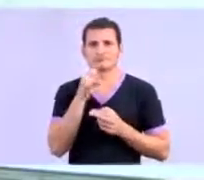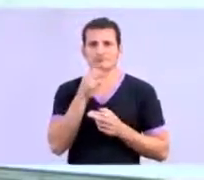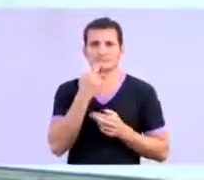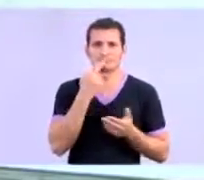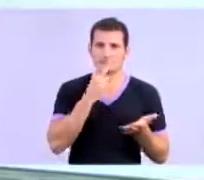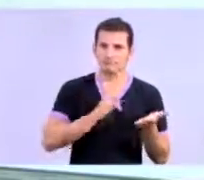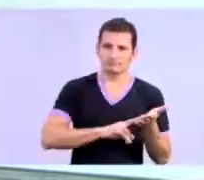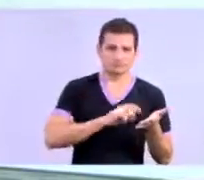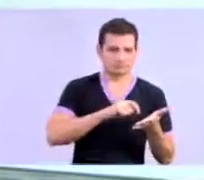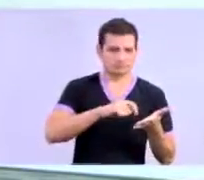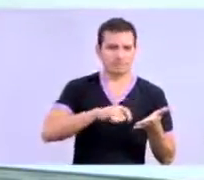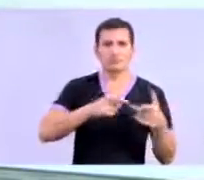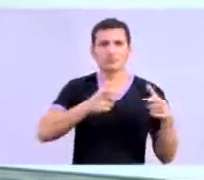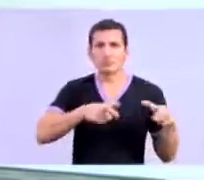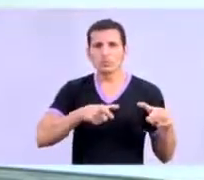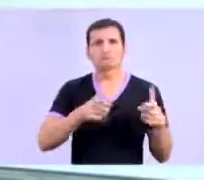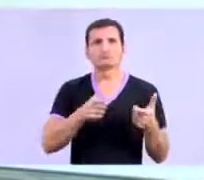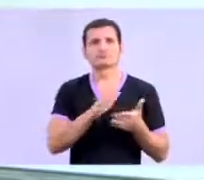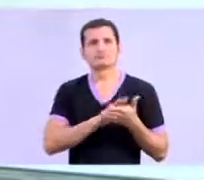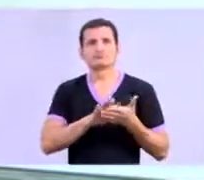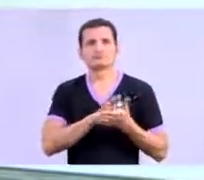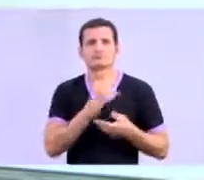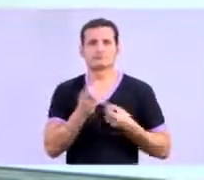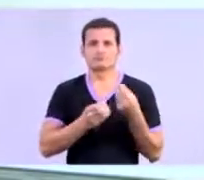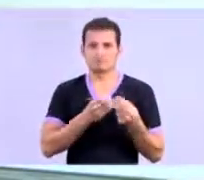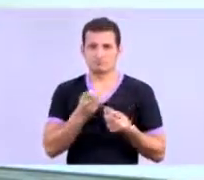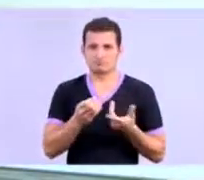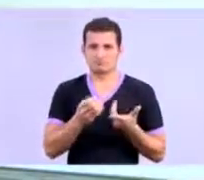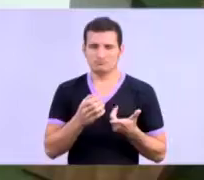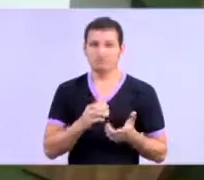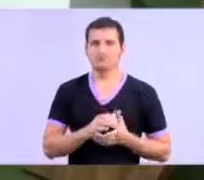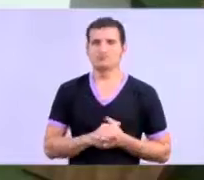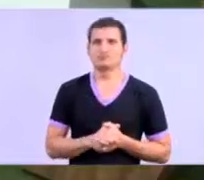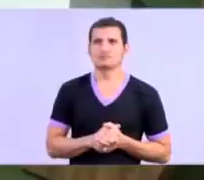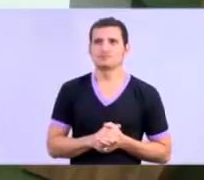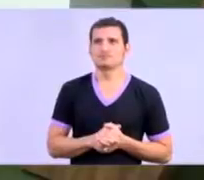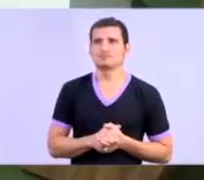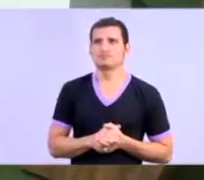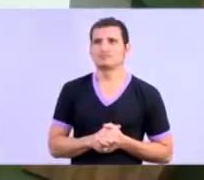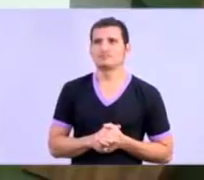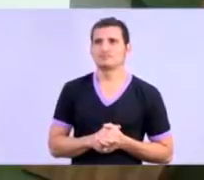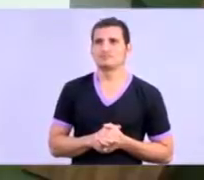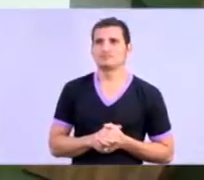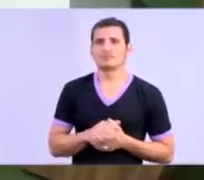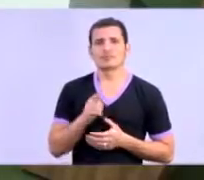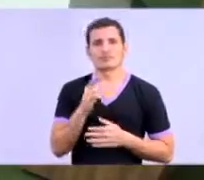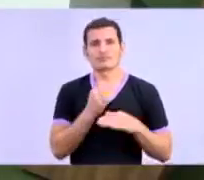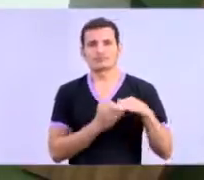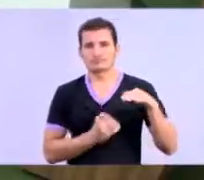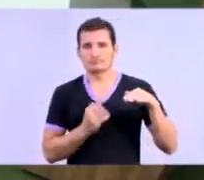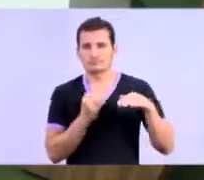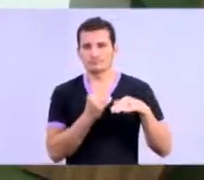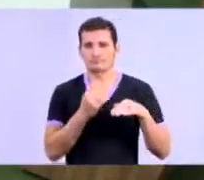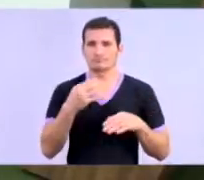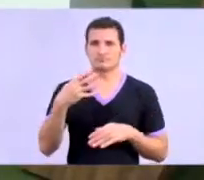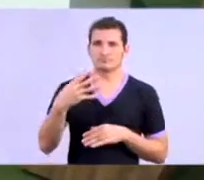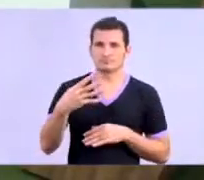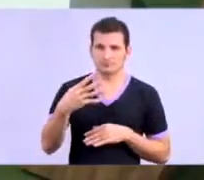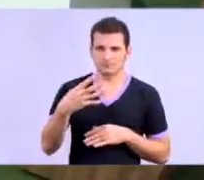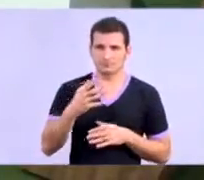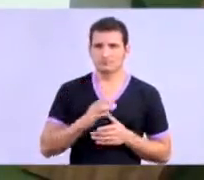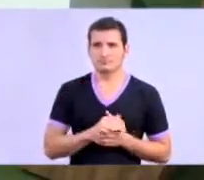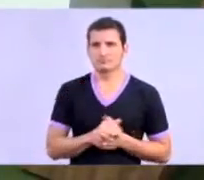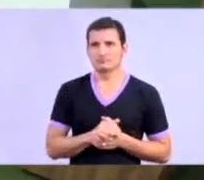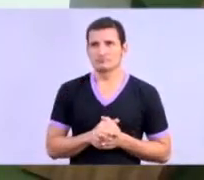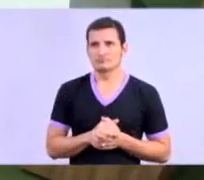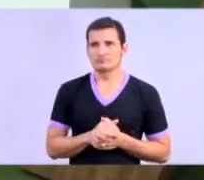sem um destinatário. Você ia mandar para lugar nenhum, ok? Aí você chega e fala, opa, vou para a camada 4, né? Que aí quando eu já